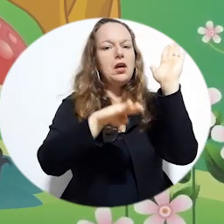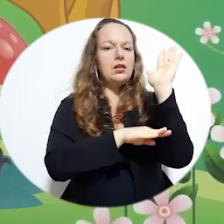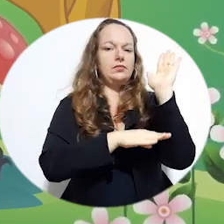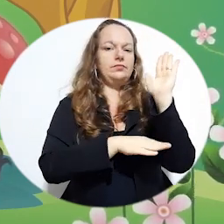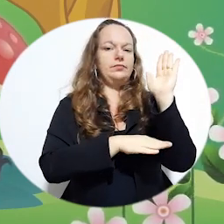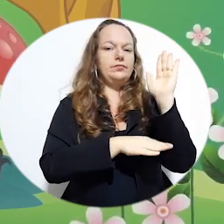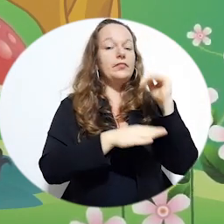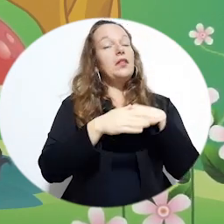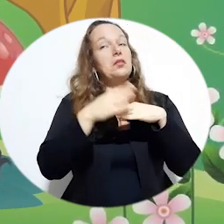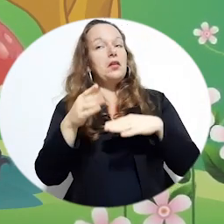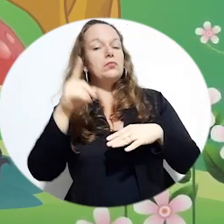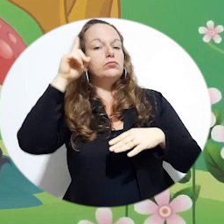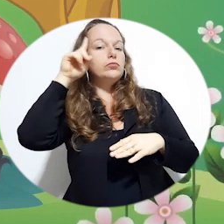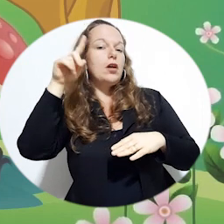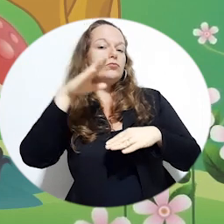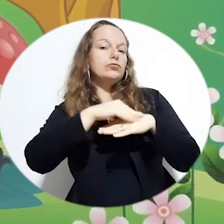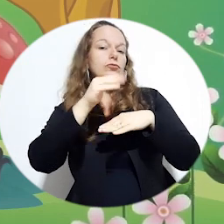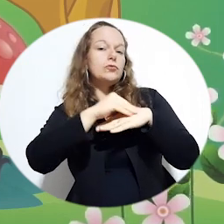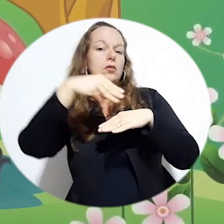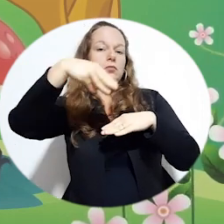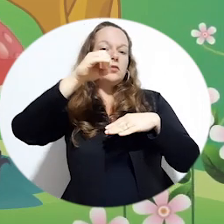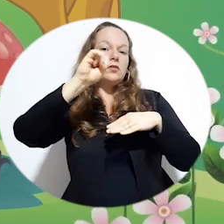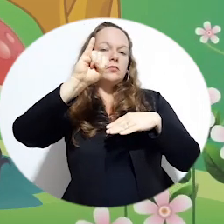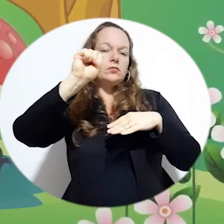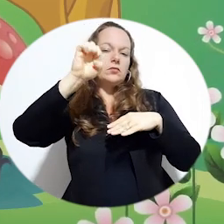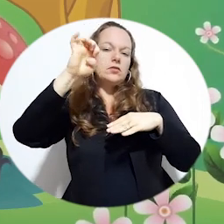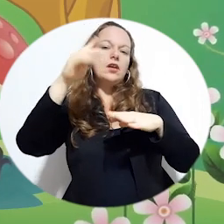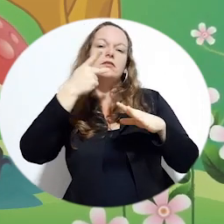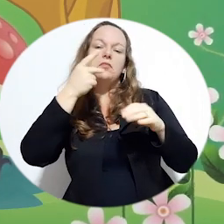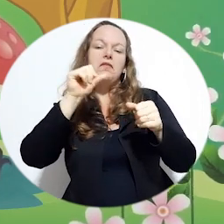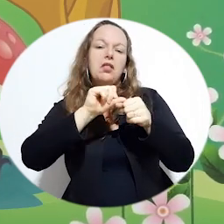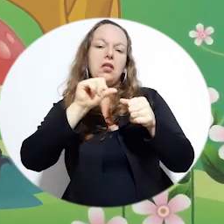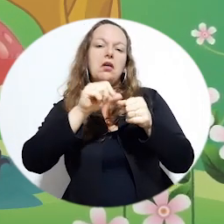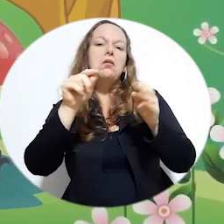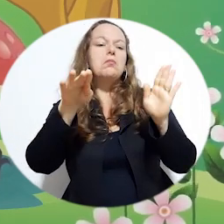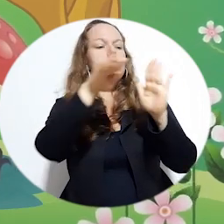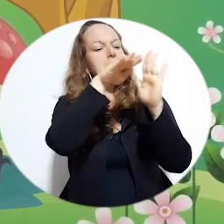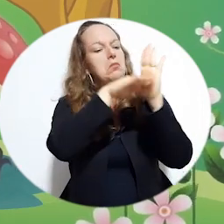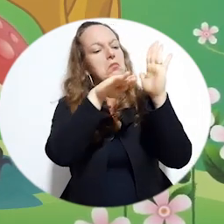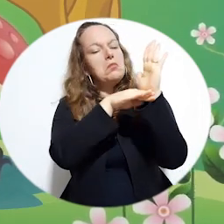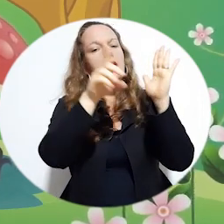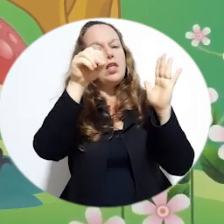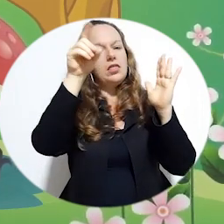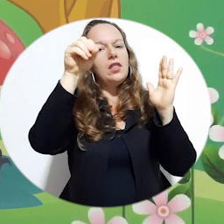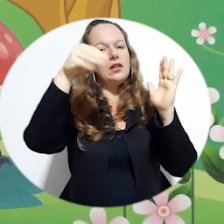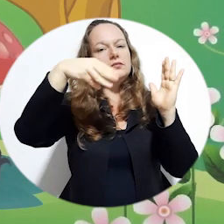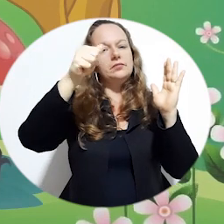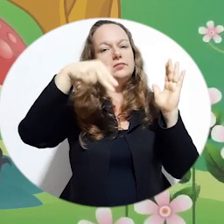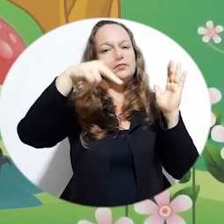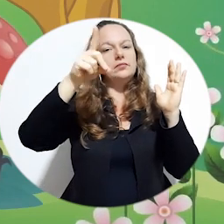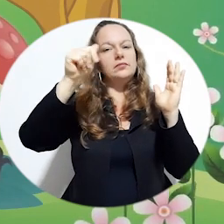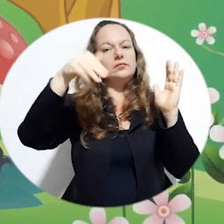daí que surgiram os 10 mandamentos. Muito legal, né? Então, só que a